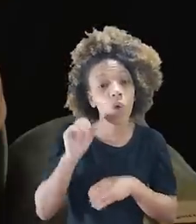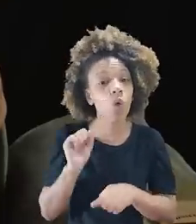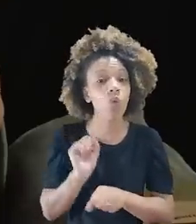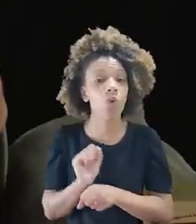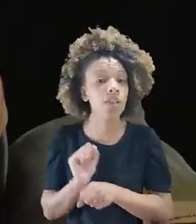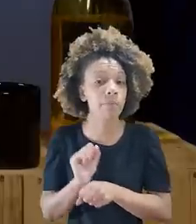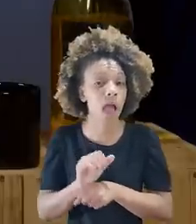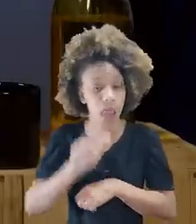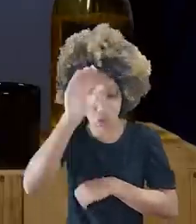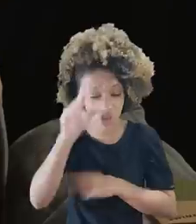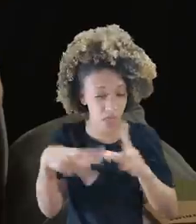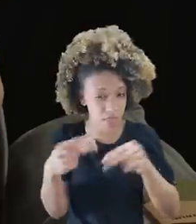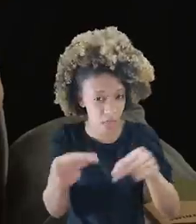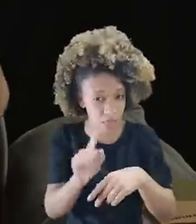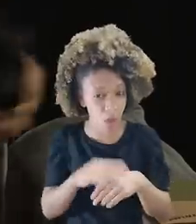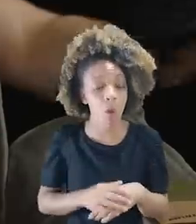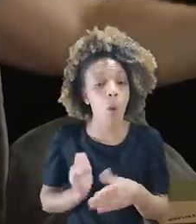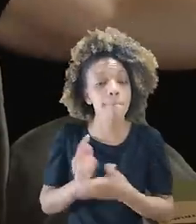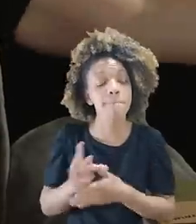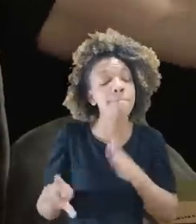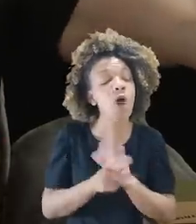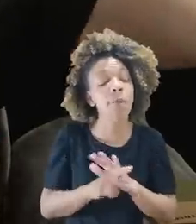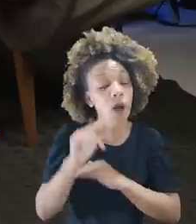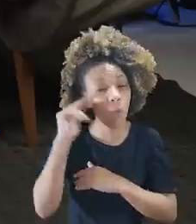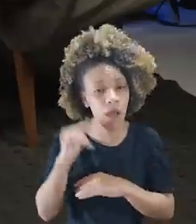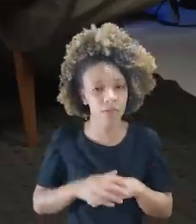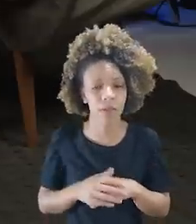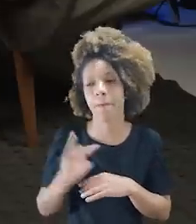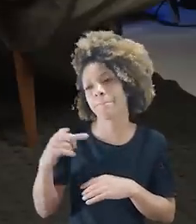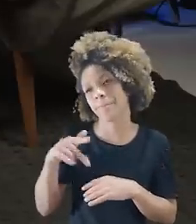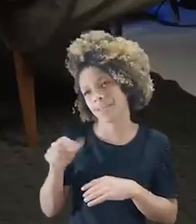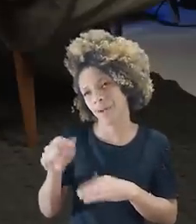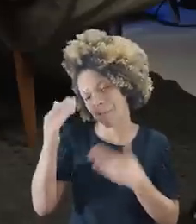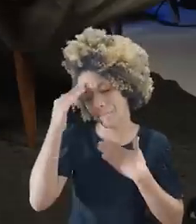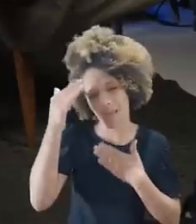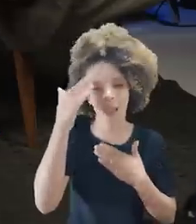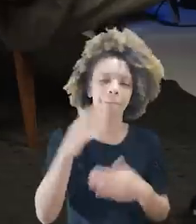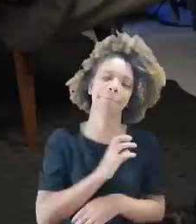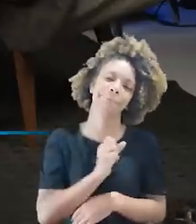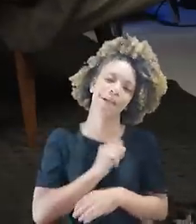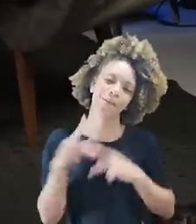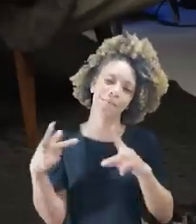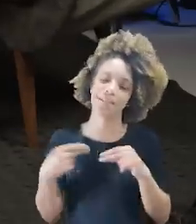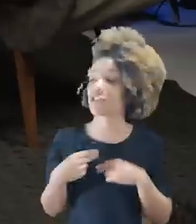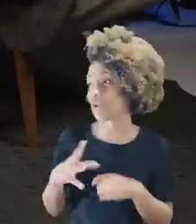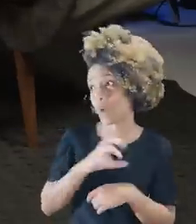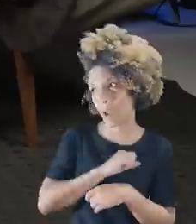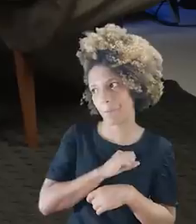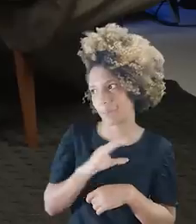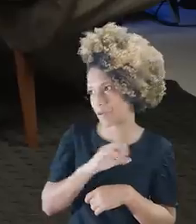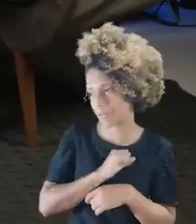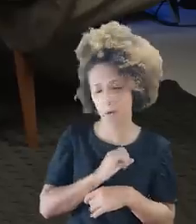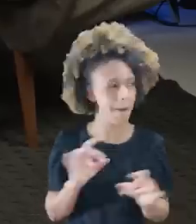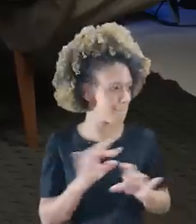uma tia dar uma cueca PR você compre você sua própria cueca tá aqui Pedrão obrigado obrigada gente Adorei o presente eu amo ganhar presente